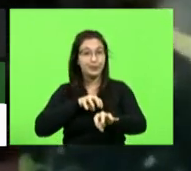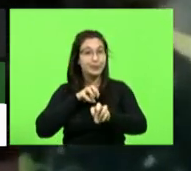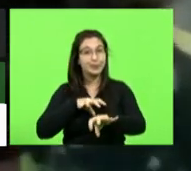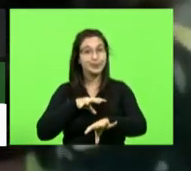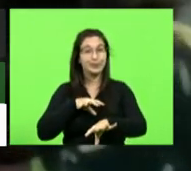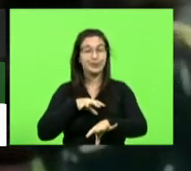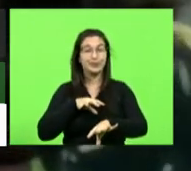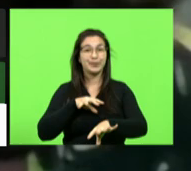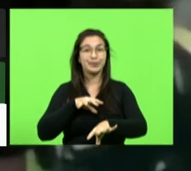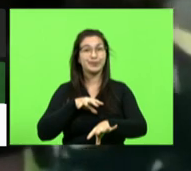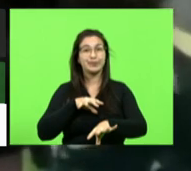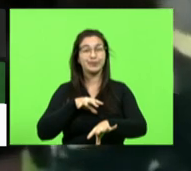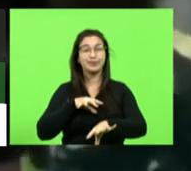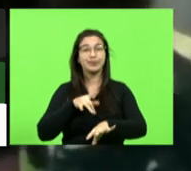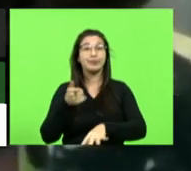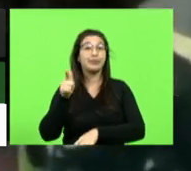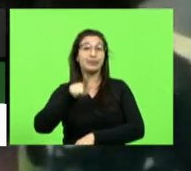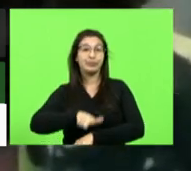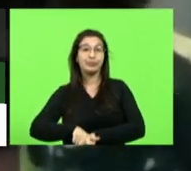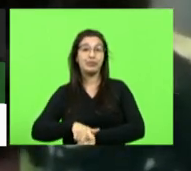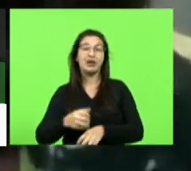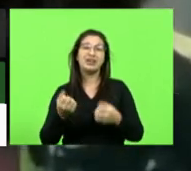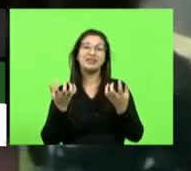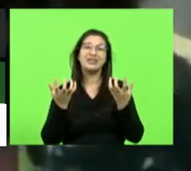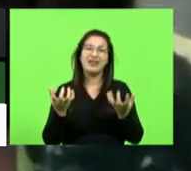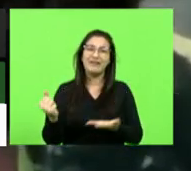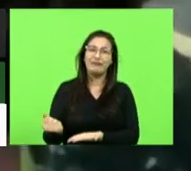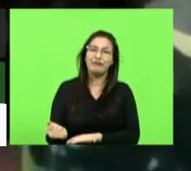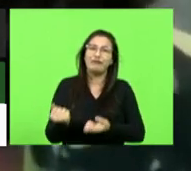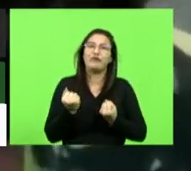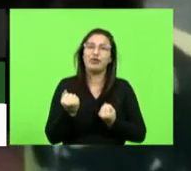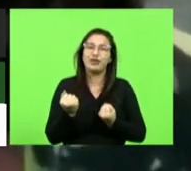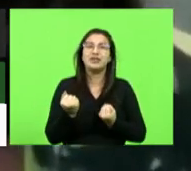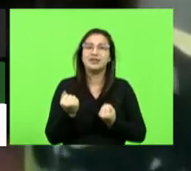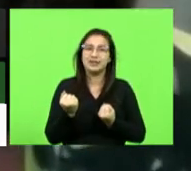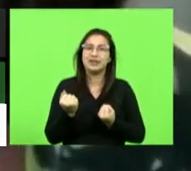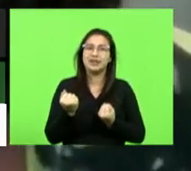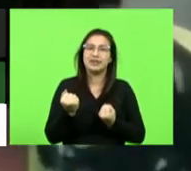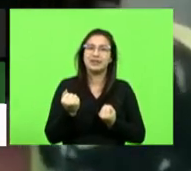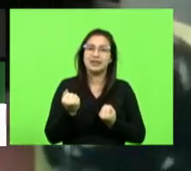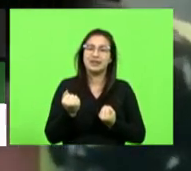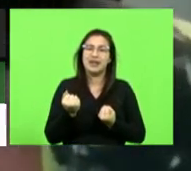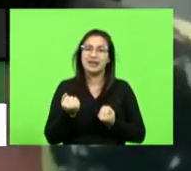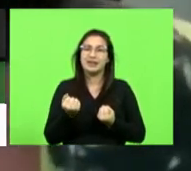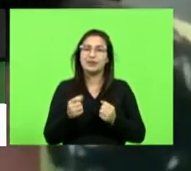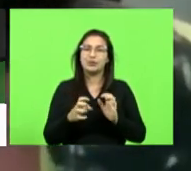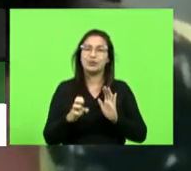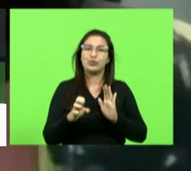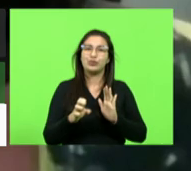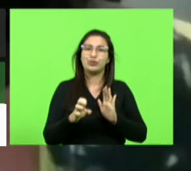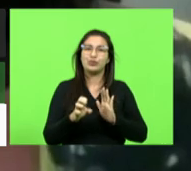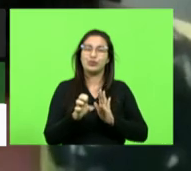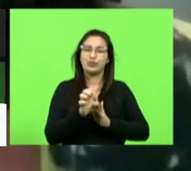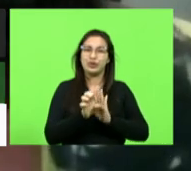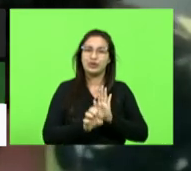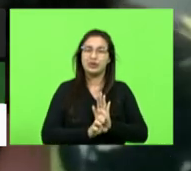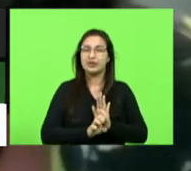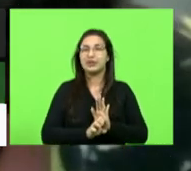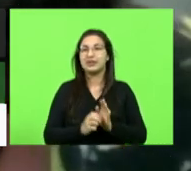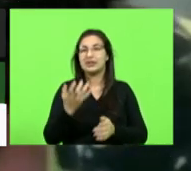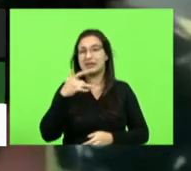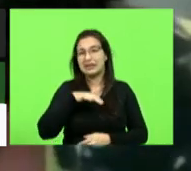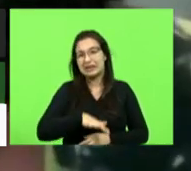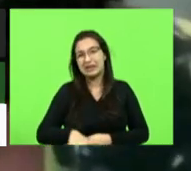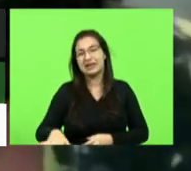assim como, né, buscando o fortalecimento do Estatuto da Criança e Adolescente. Esse é um compromisso também da nossa categoria e